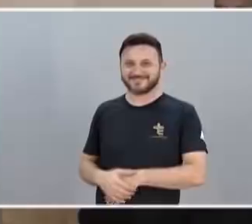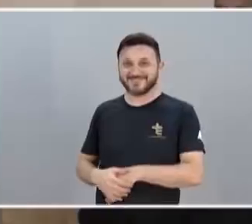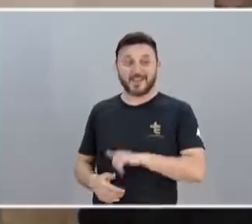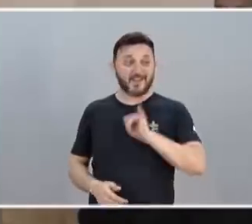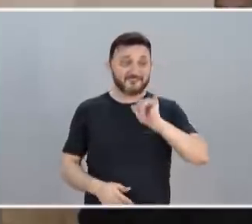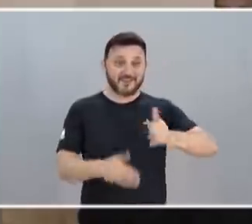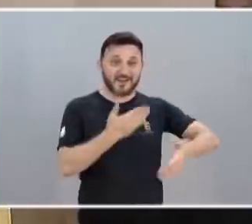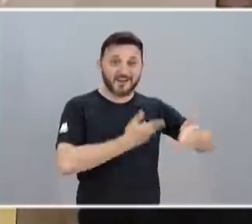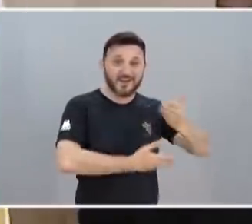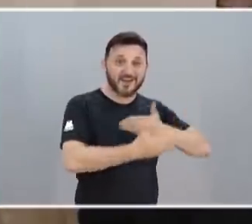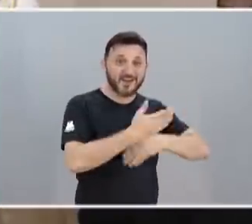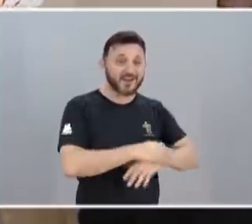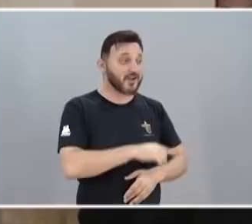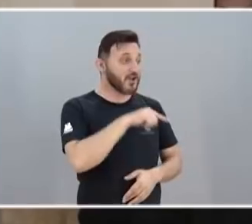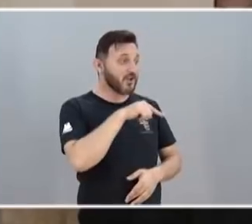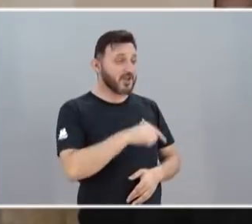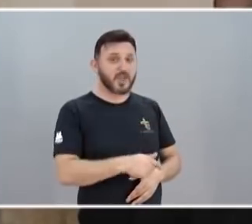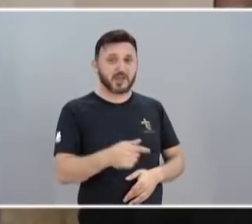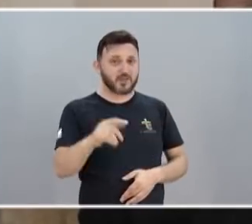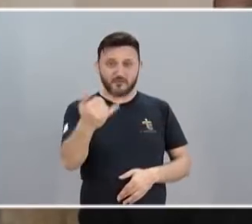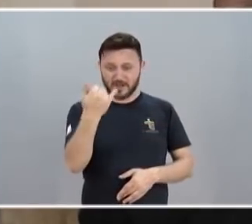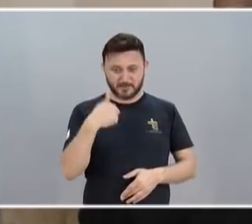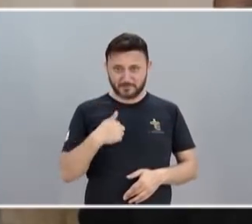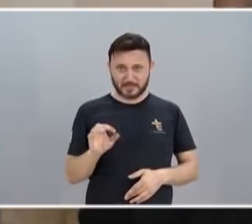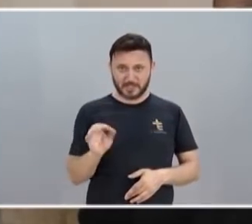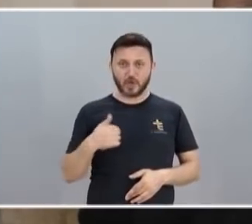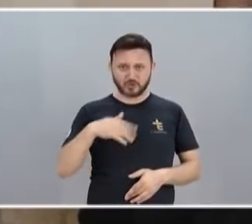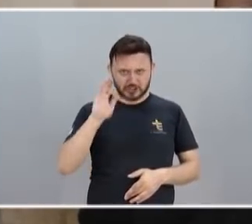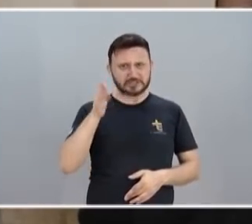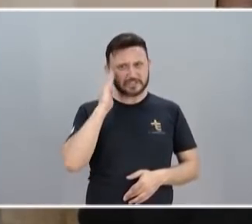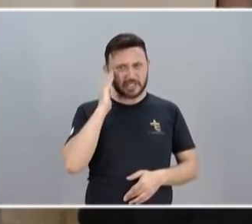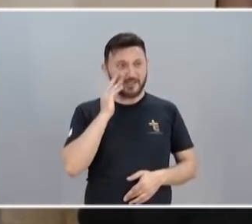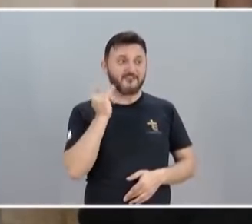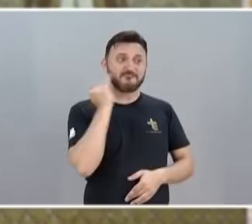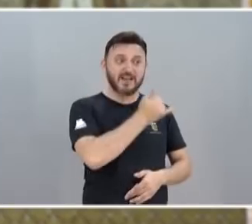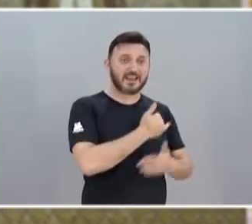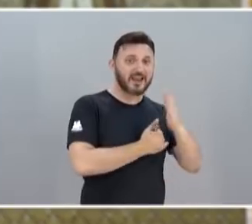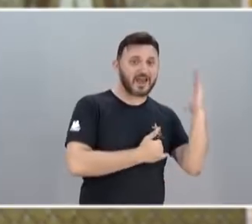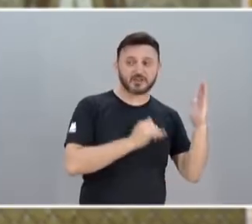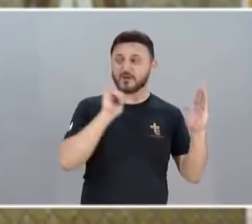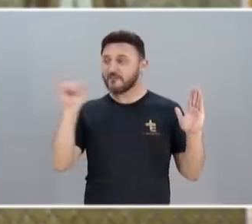ressuscitado. Fala para quem não, fala para mim não, eu já sei disso. Fala para quem está do teu lado. Oh, gente.